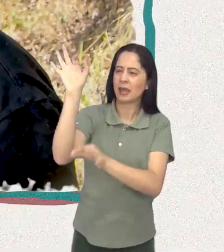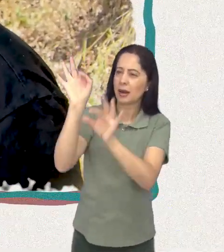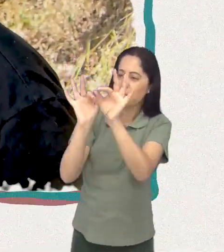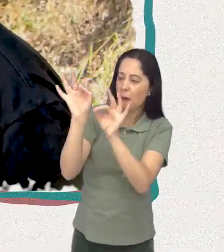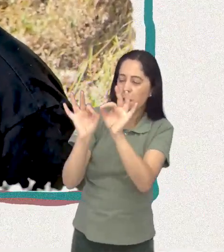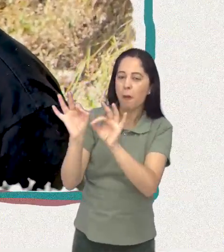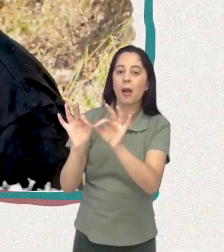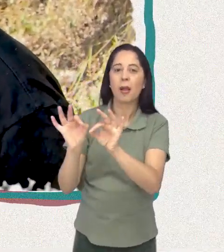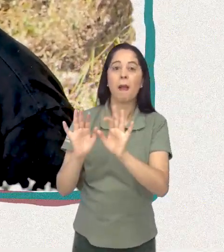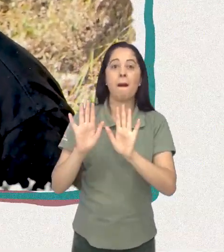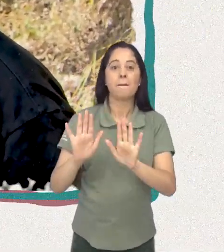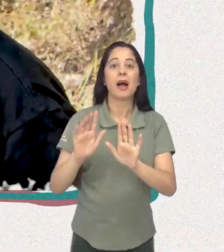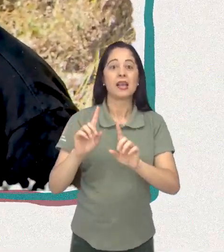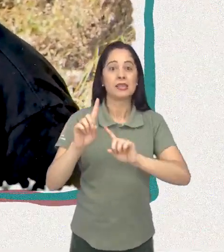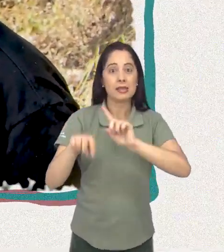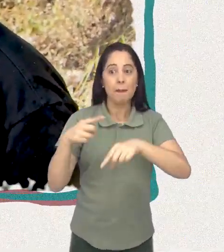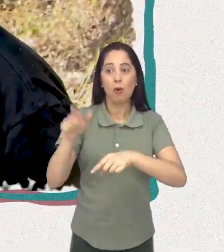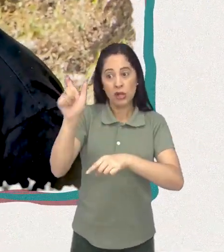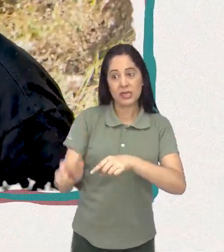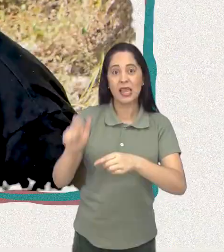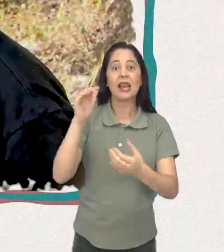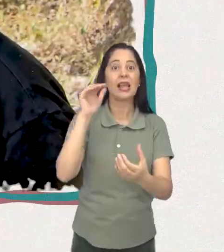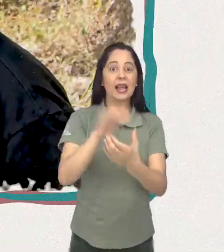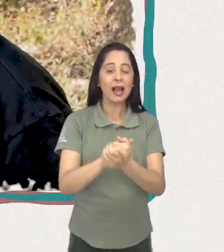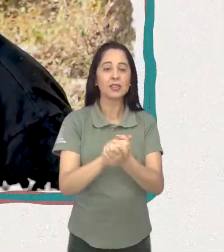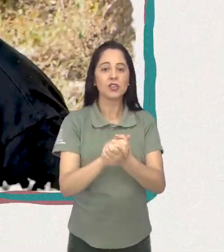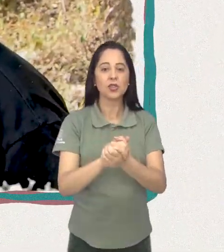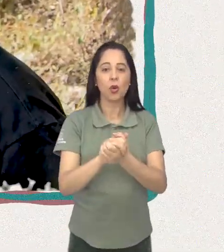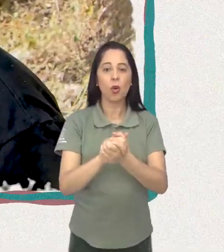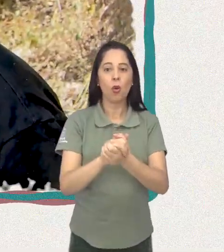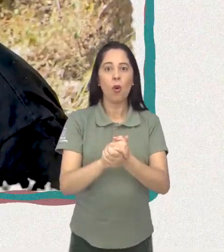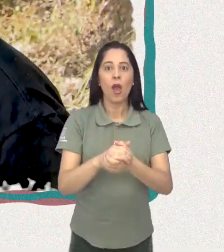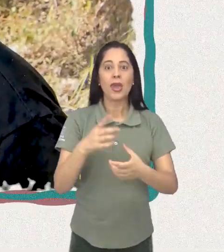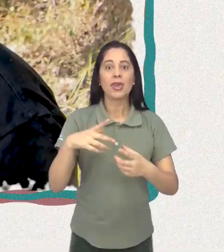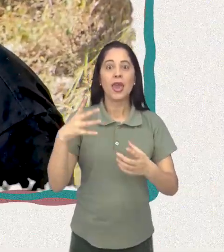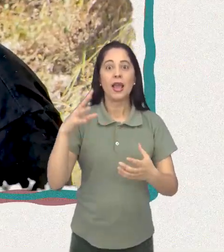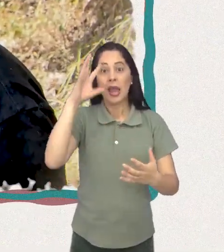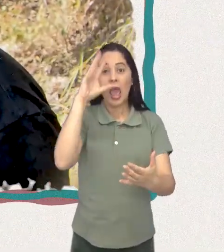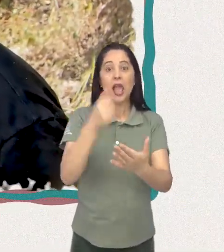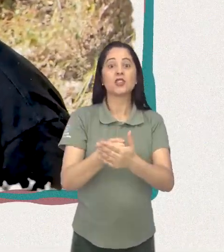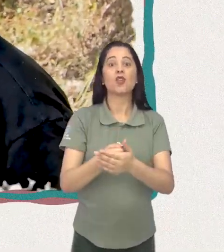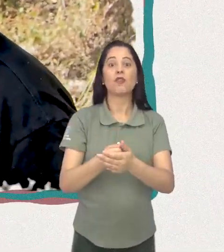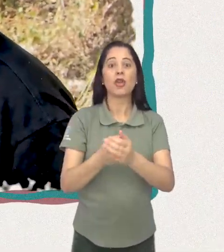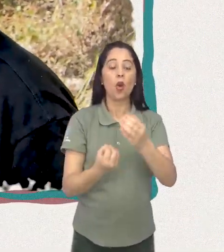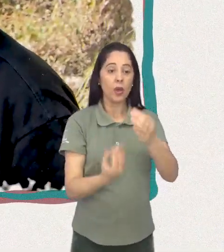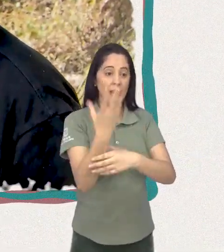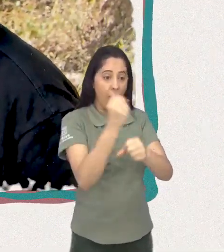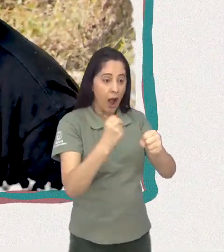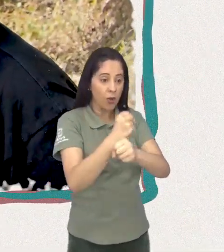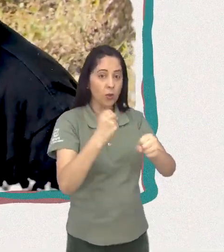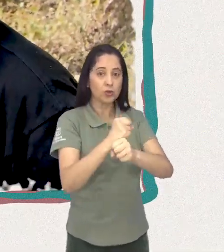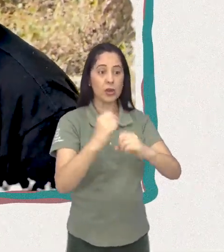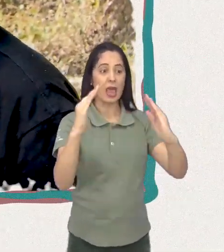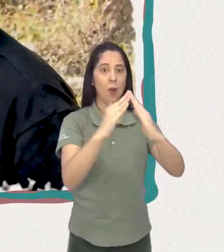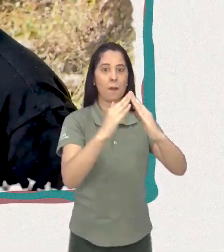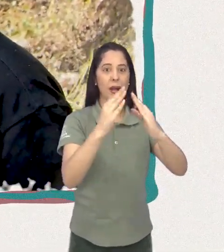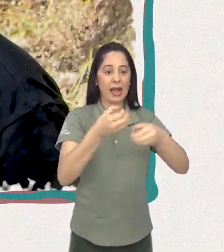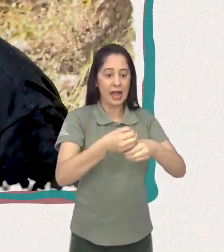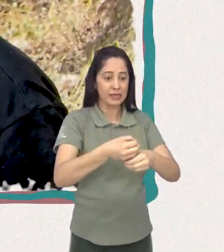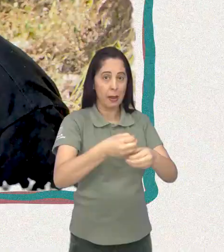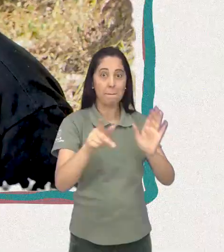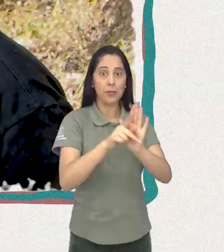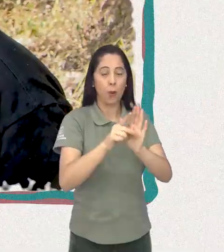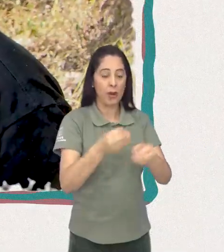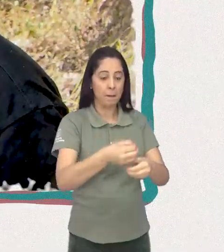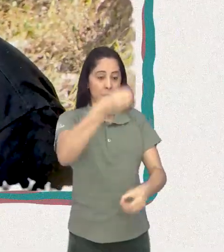o casamento que a sua inspiração veio. E ele resolveu fazer uma casa totalmente de bambu. E a gente